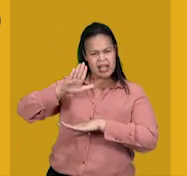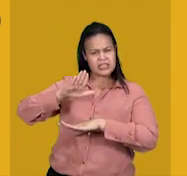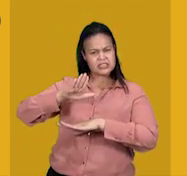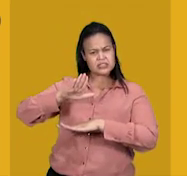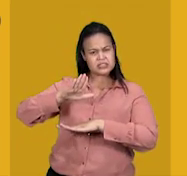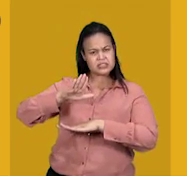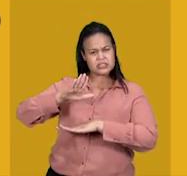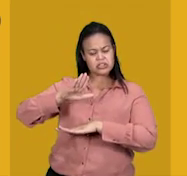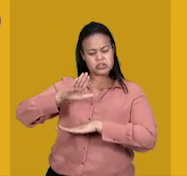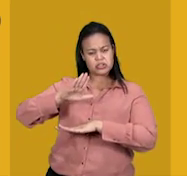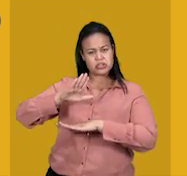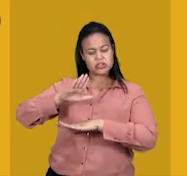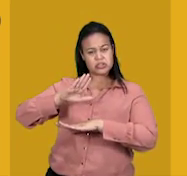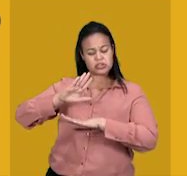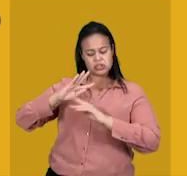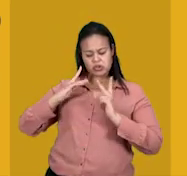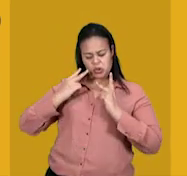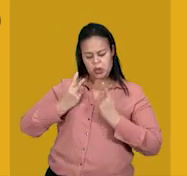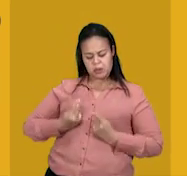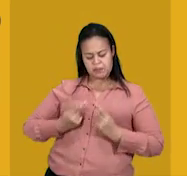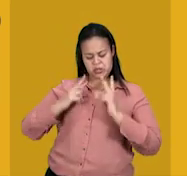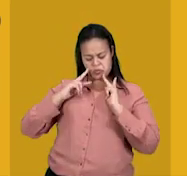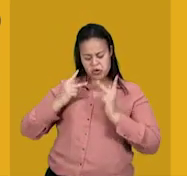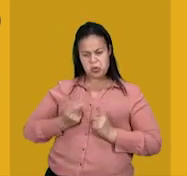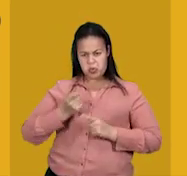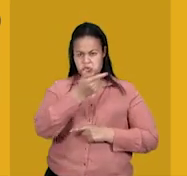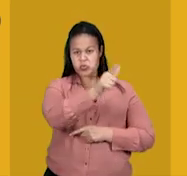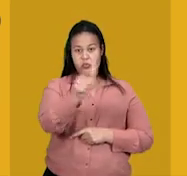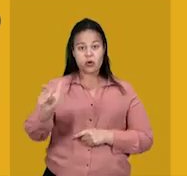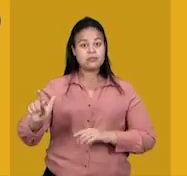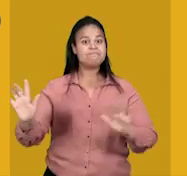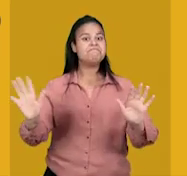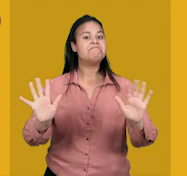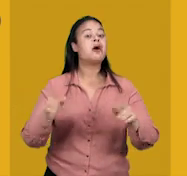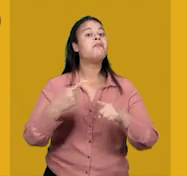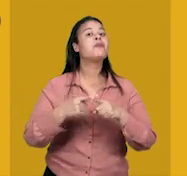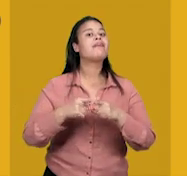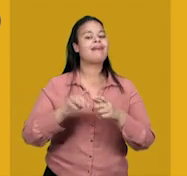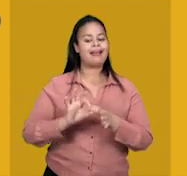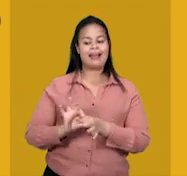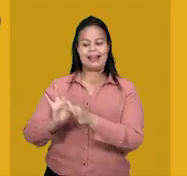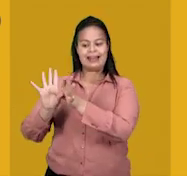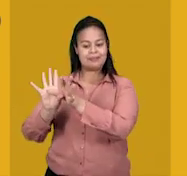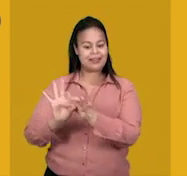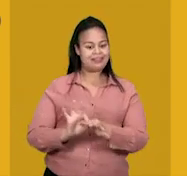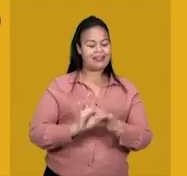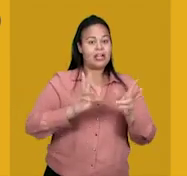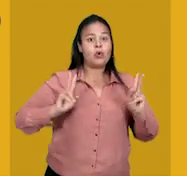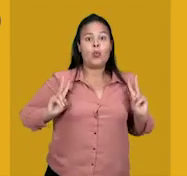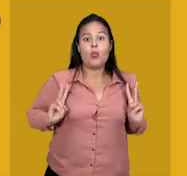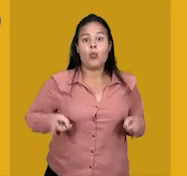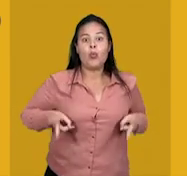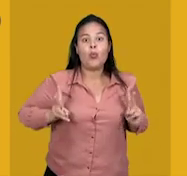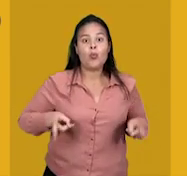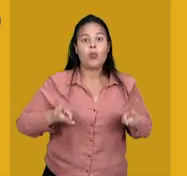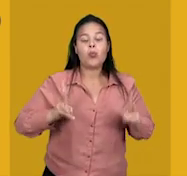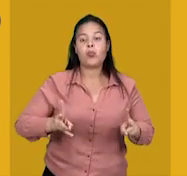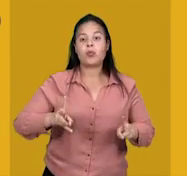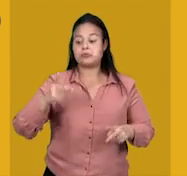homem do que os outros, porque a liberdade é semelhante e infinita a cada